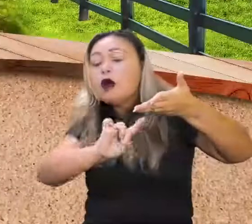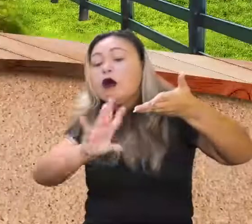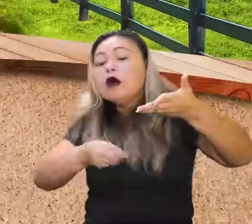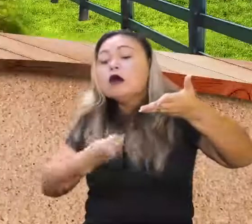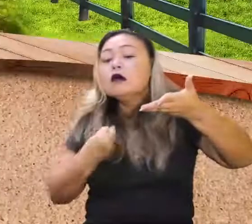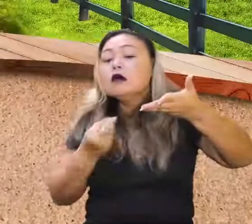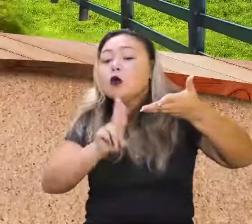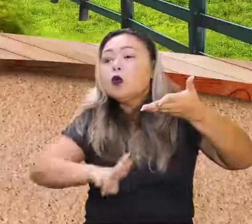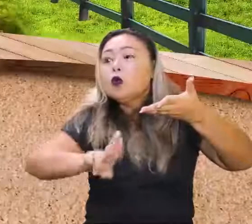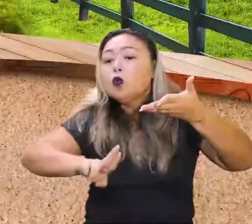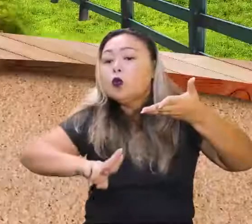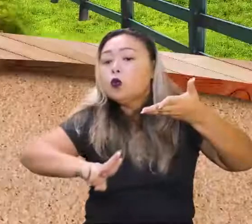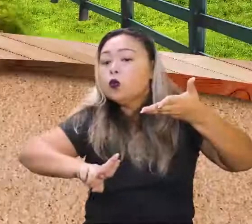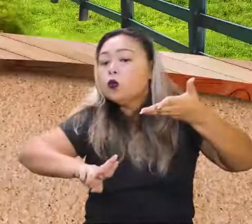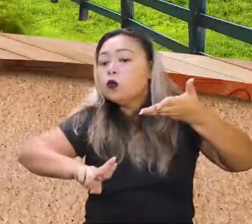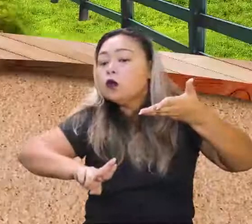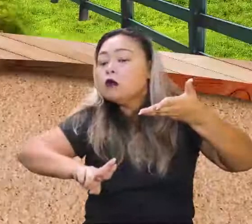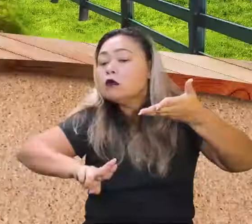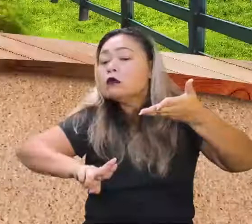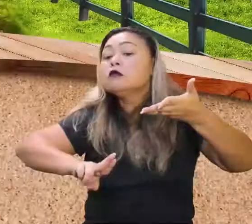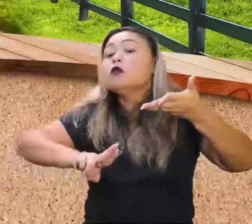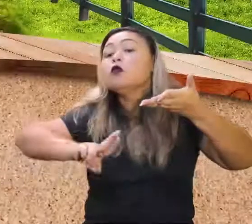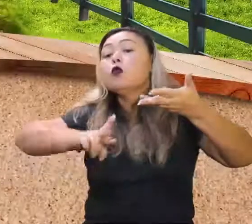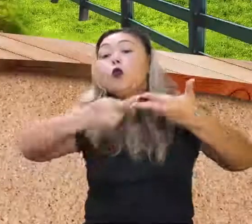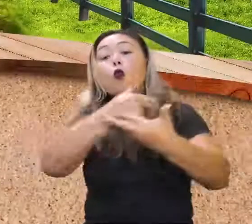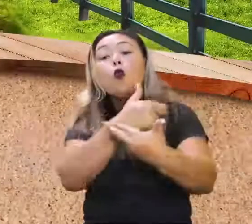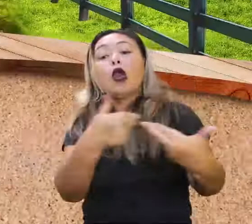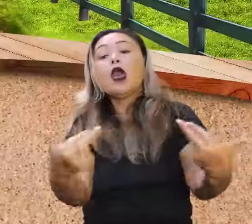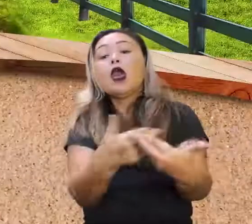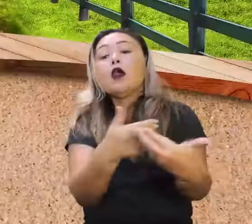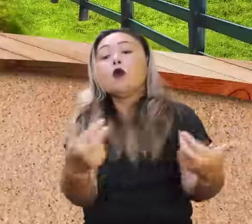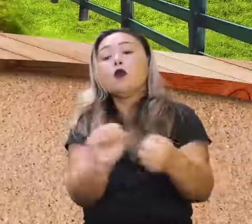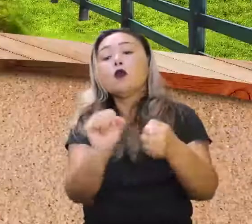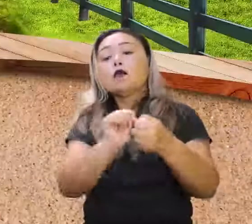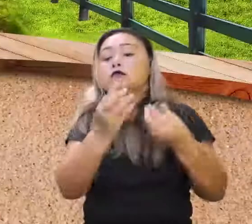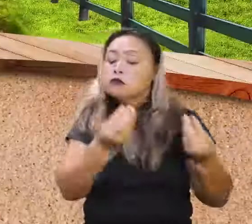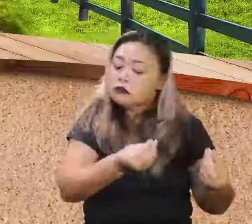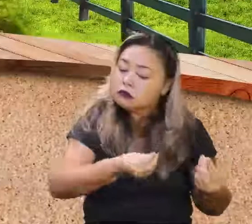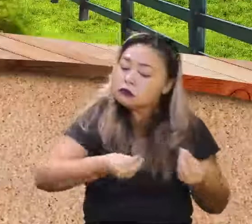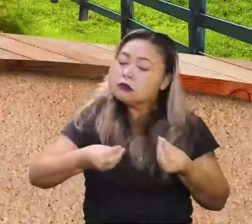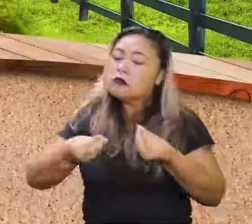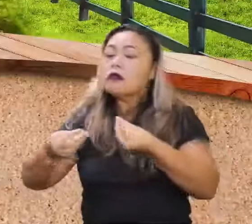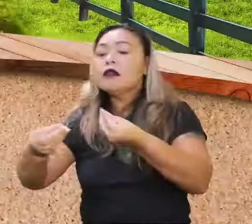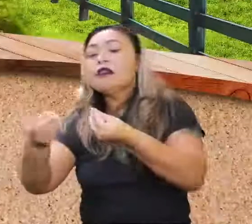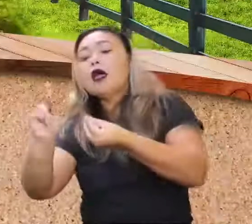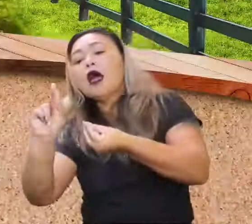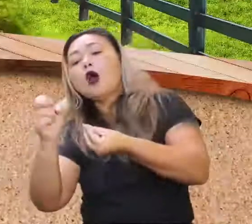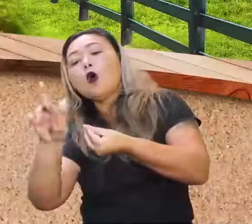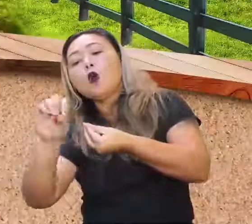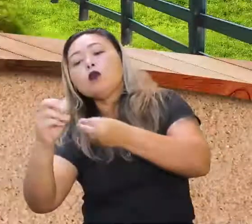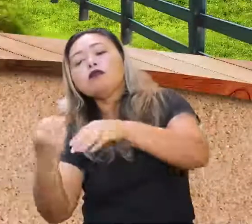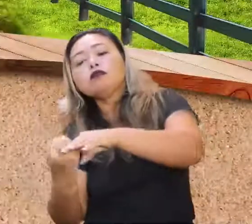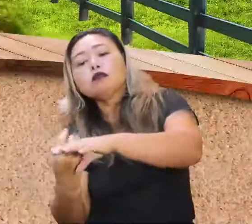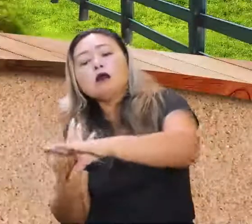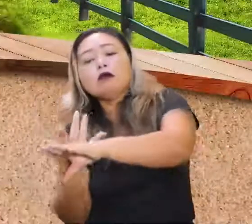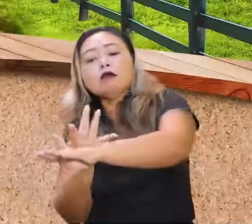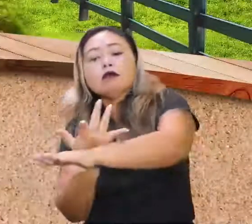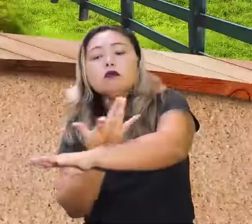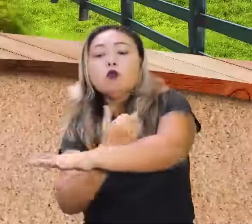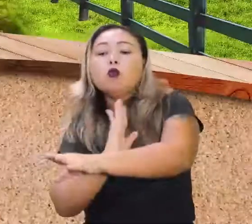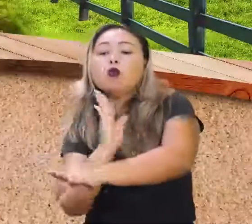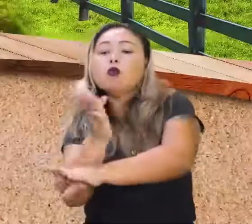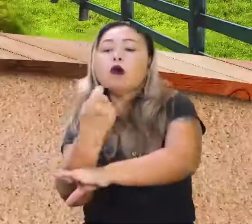para serem... São recursos para serem implantados na horta, para serem implantados também